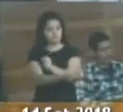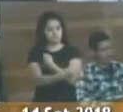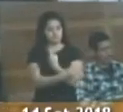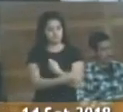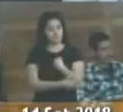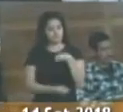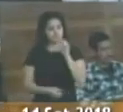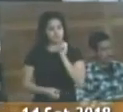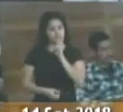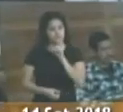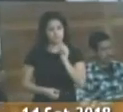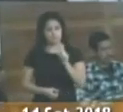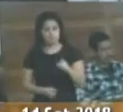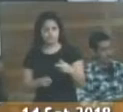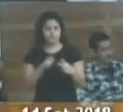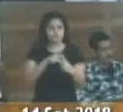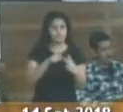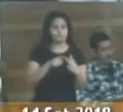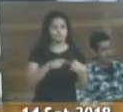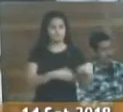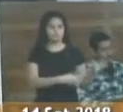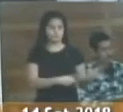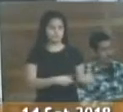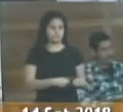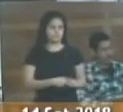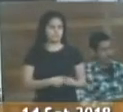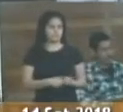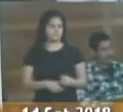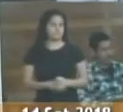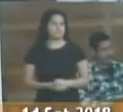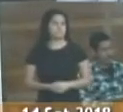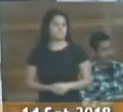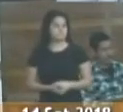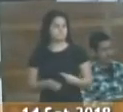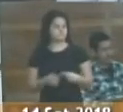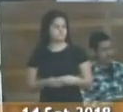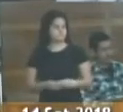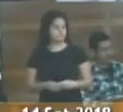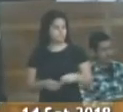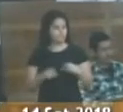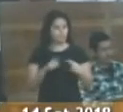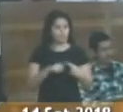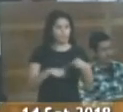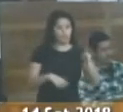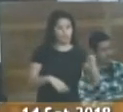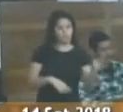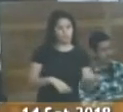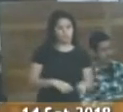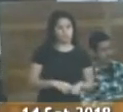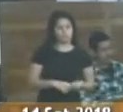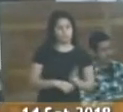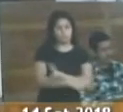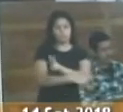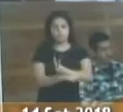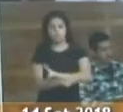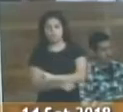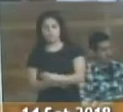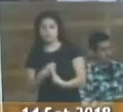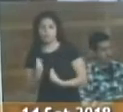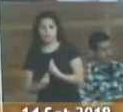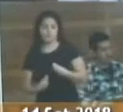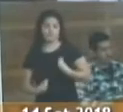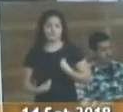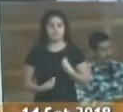vejo só duas opções hoje em dia para os jovens dessas comunidades. Ou se preparam para ir buscar seu sustento e sua